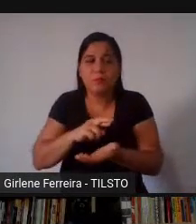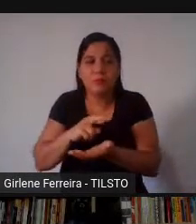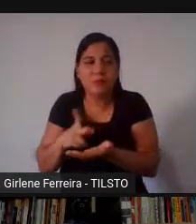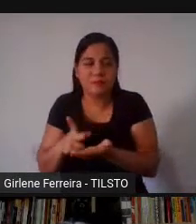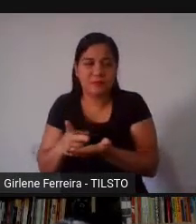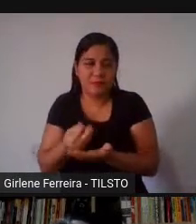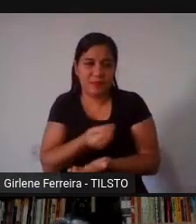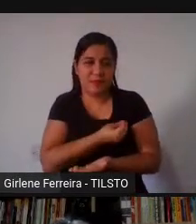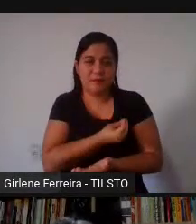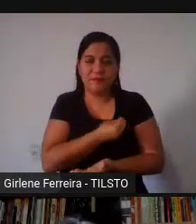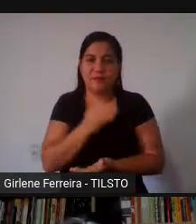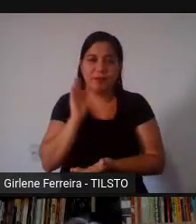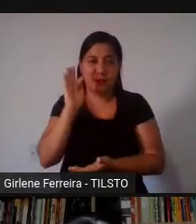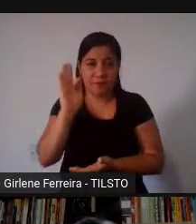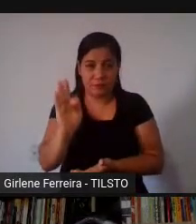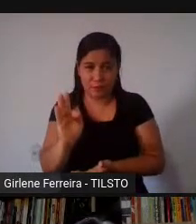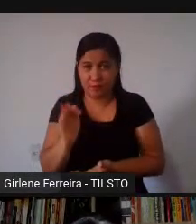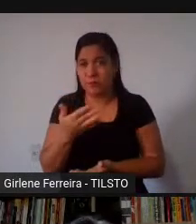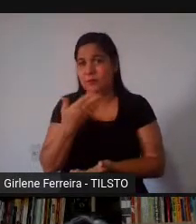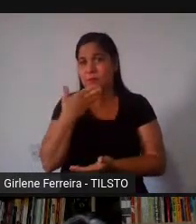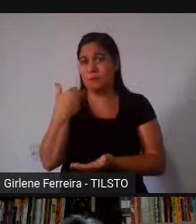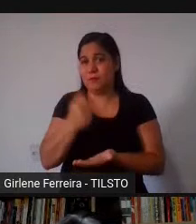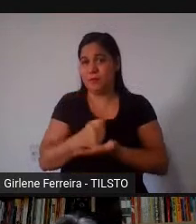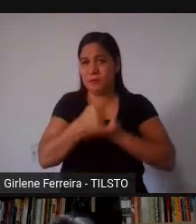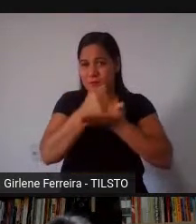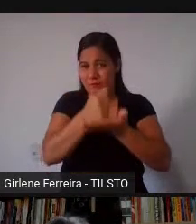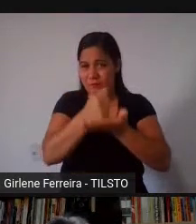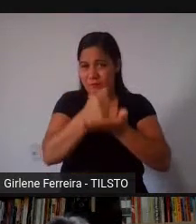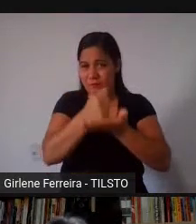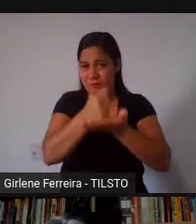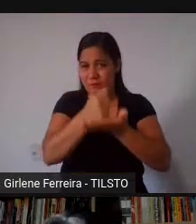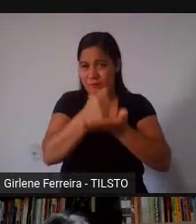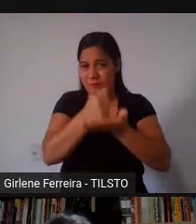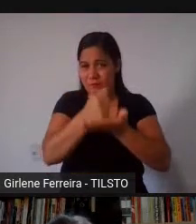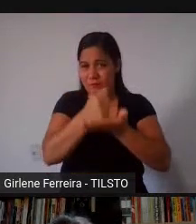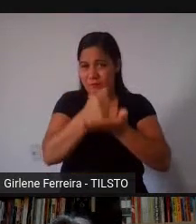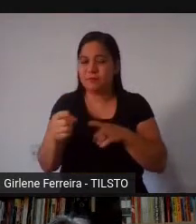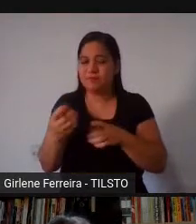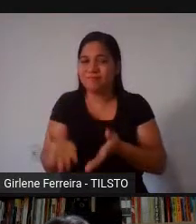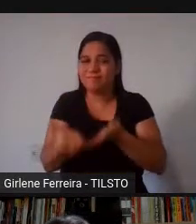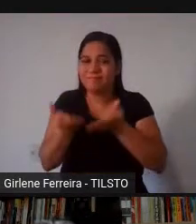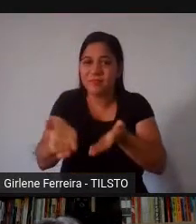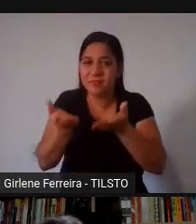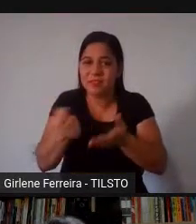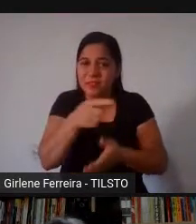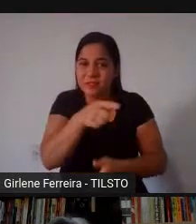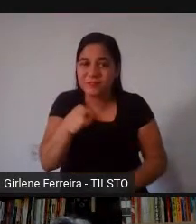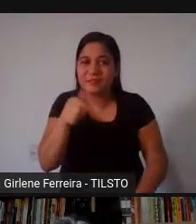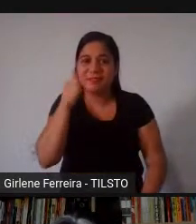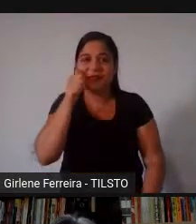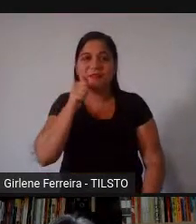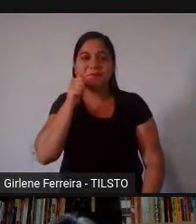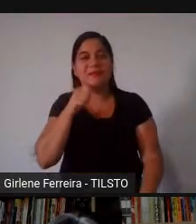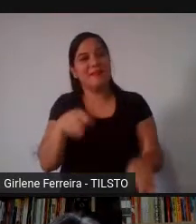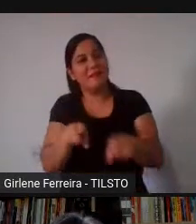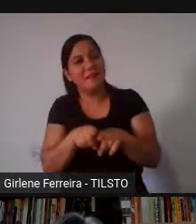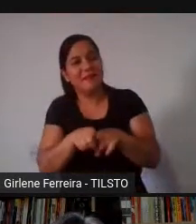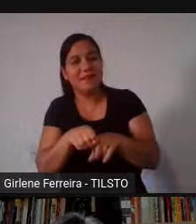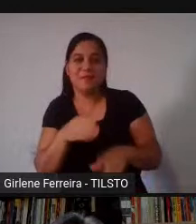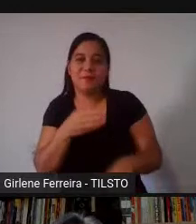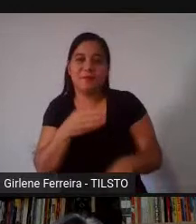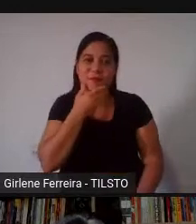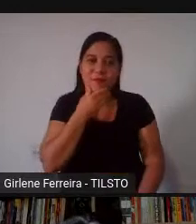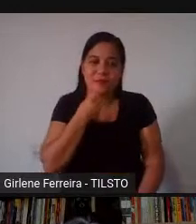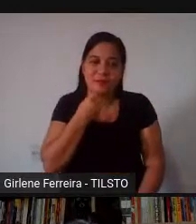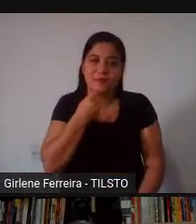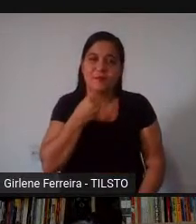como formação como um todo. Então, acho que a gente aí está para incentivar as meninas e também os meninos para